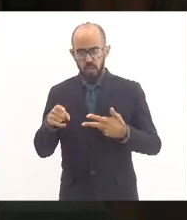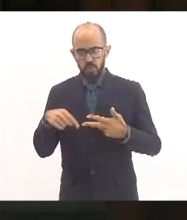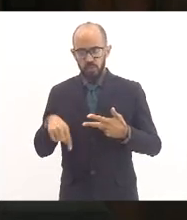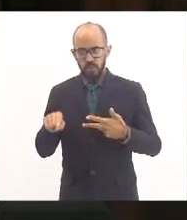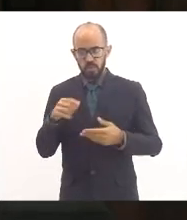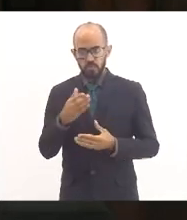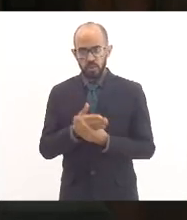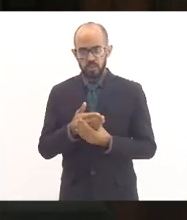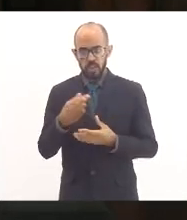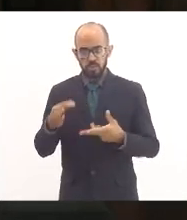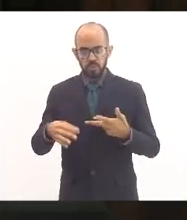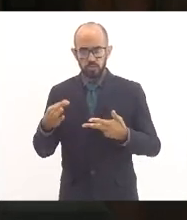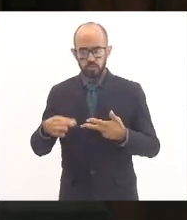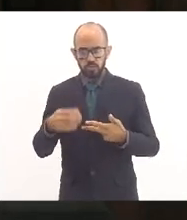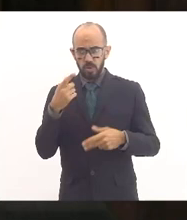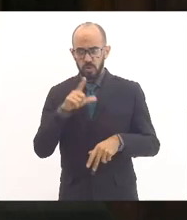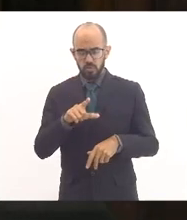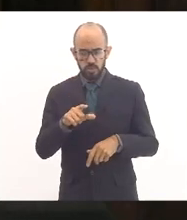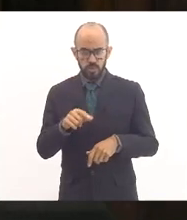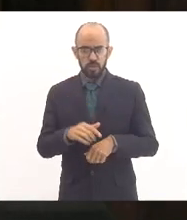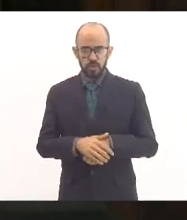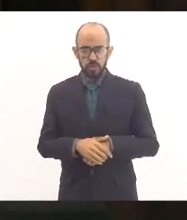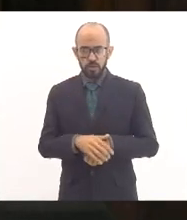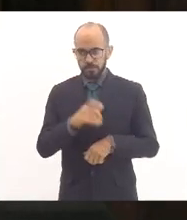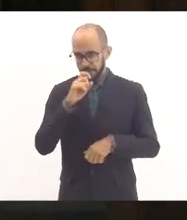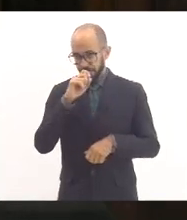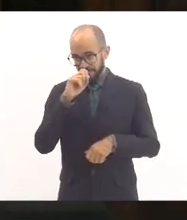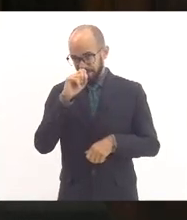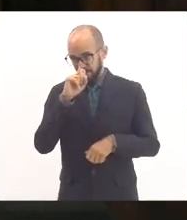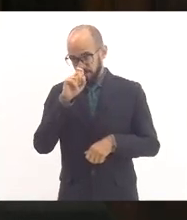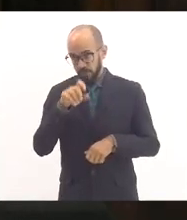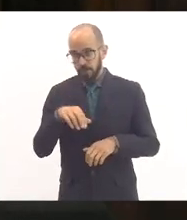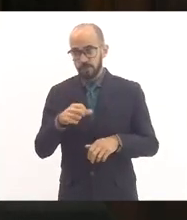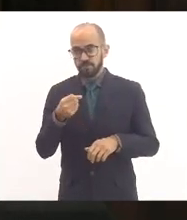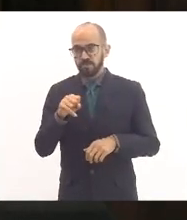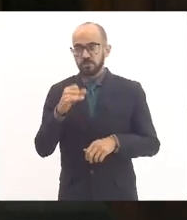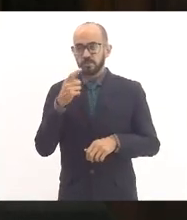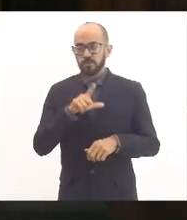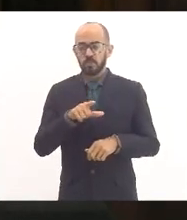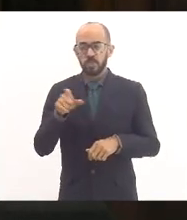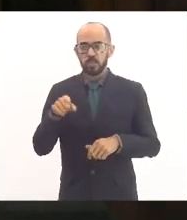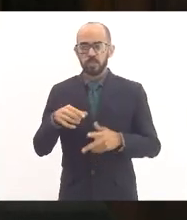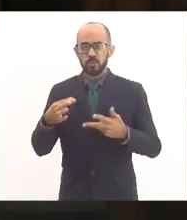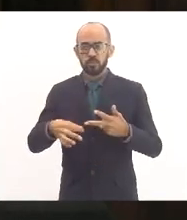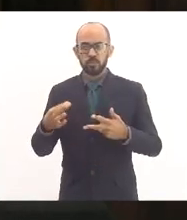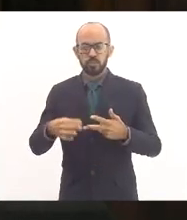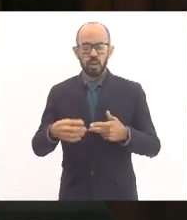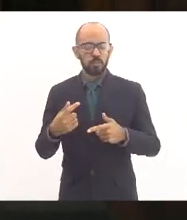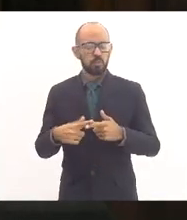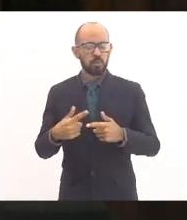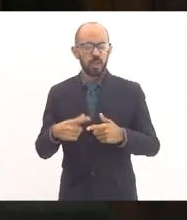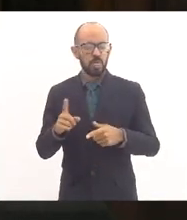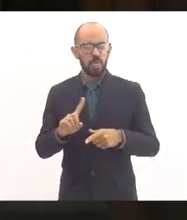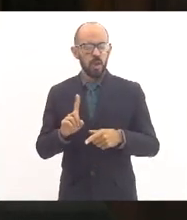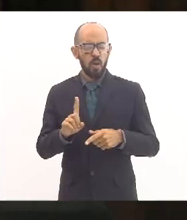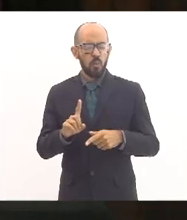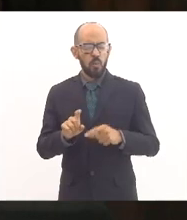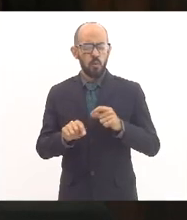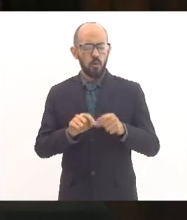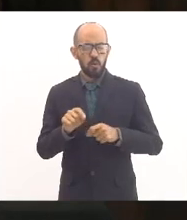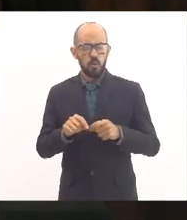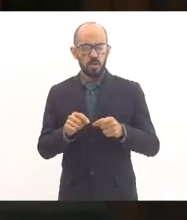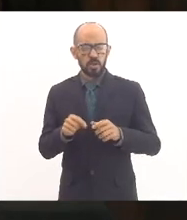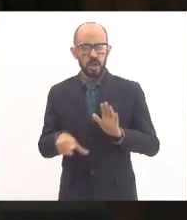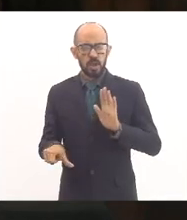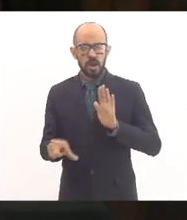entrar na justiça para que isso seja feito tá então se eles estão ganhando no judiciário porque não já se abrir